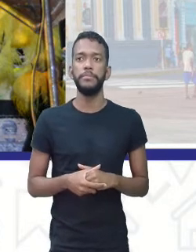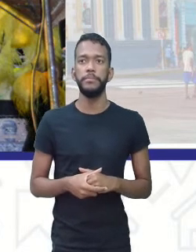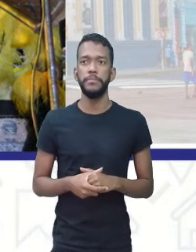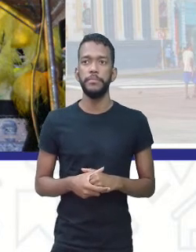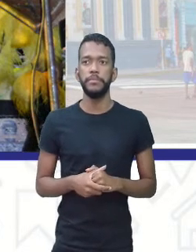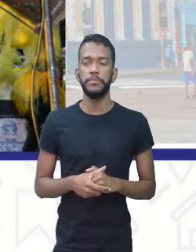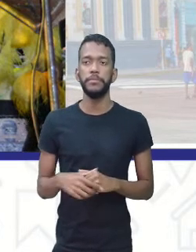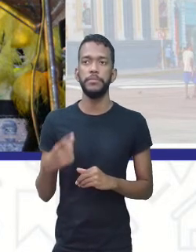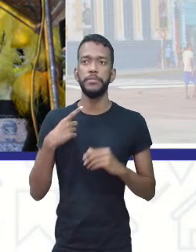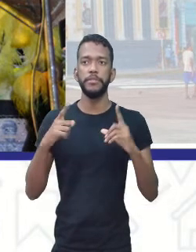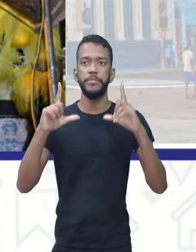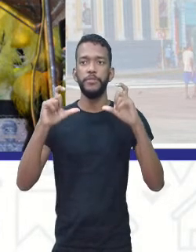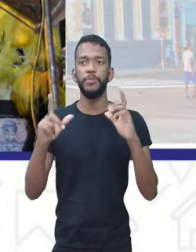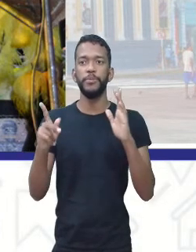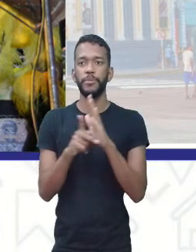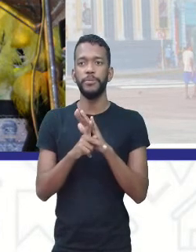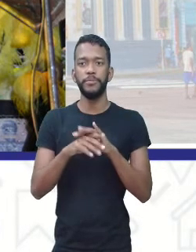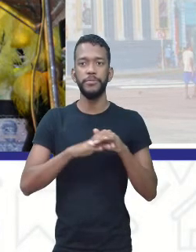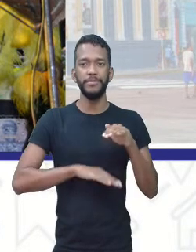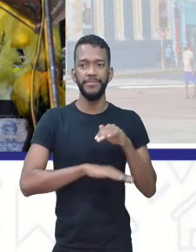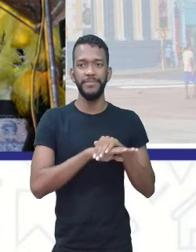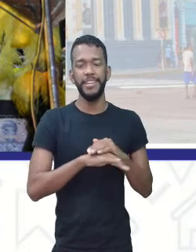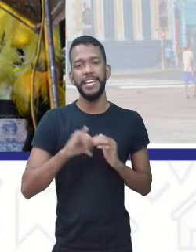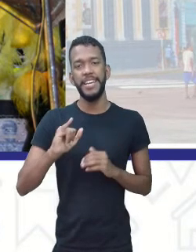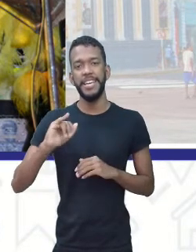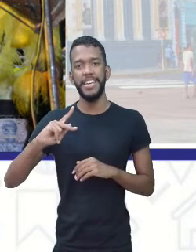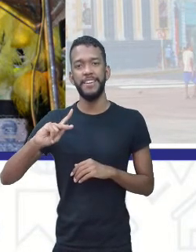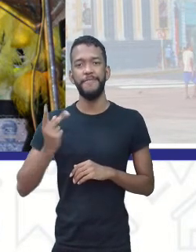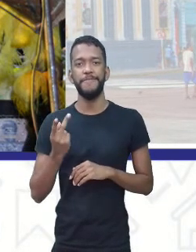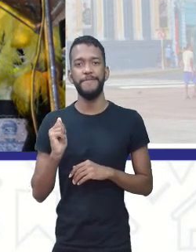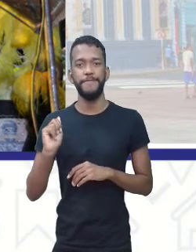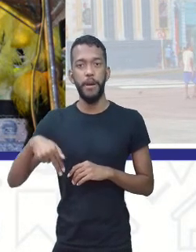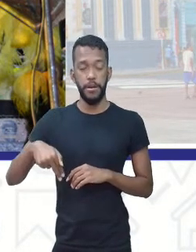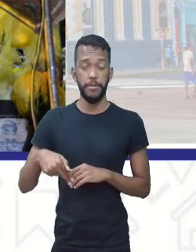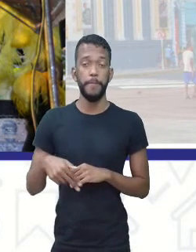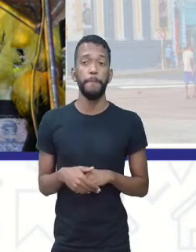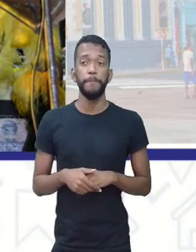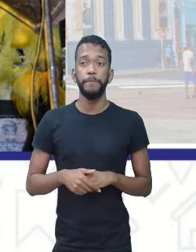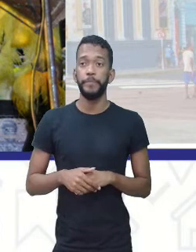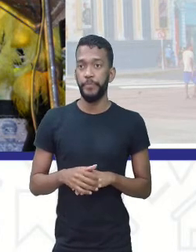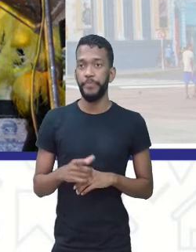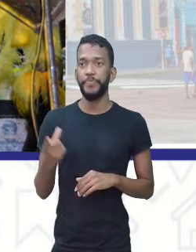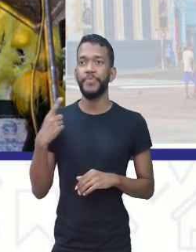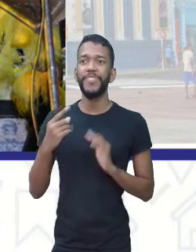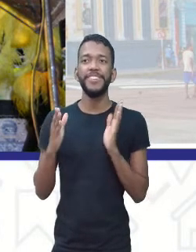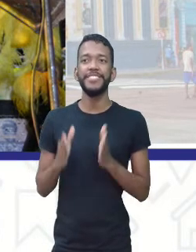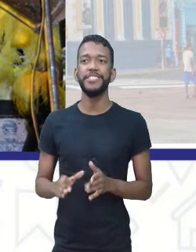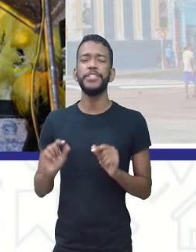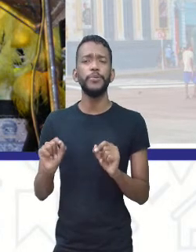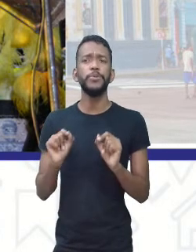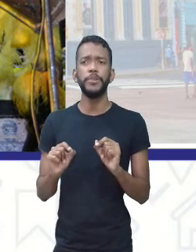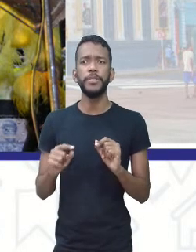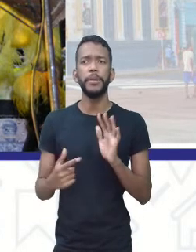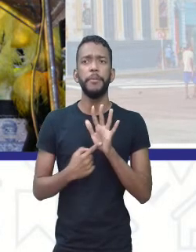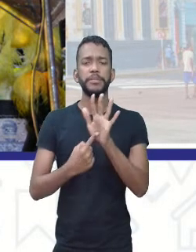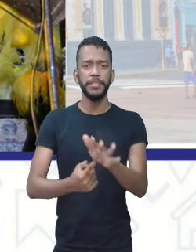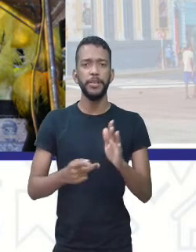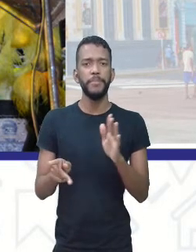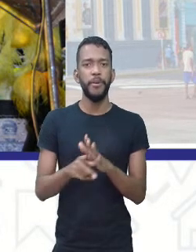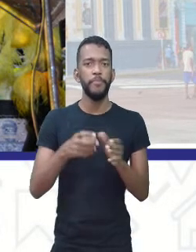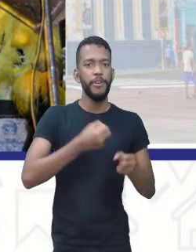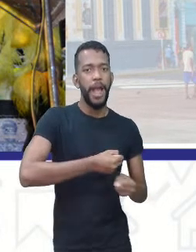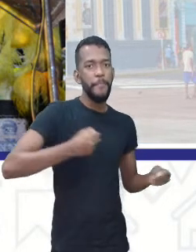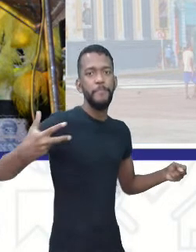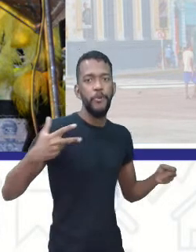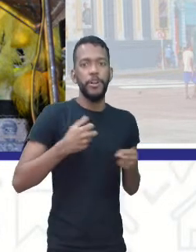foto, que é do acervo do IFAM, e aqui nós vemos uma apresentação de caboclinhos.